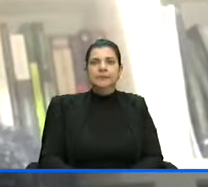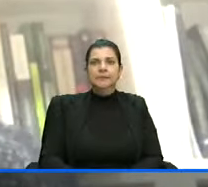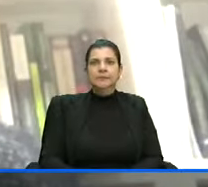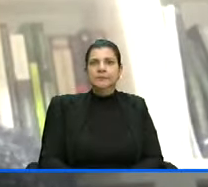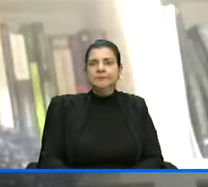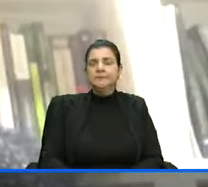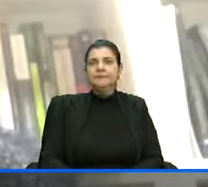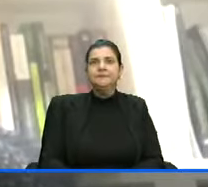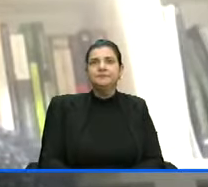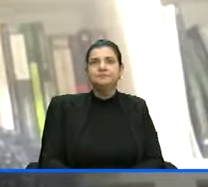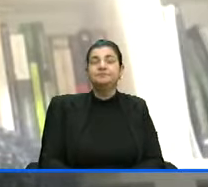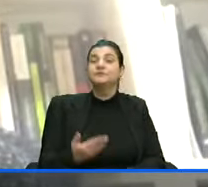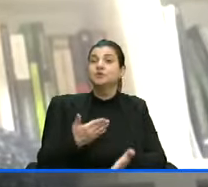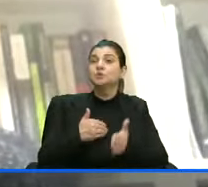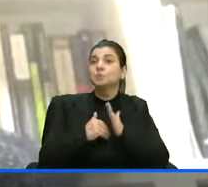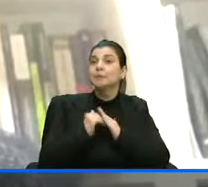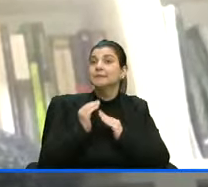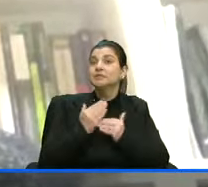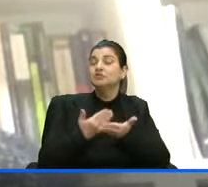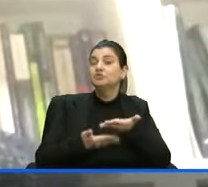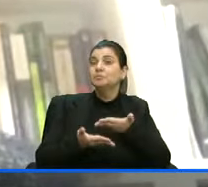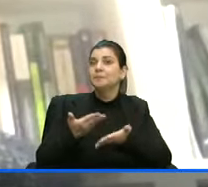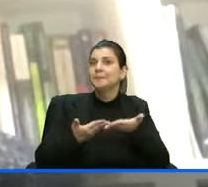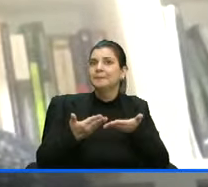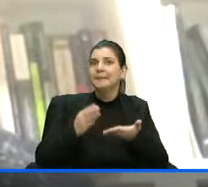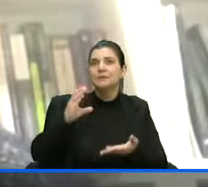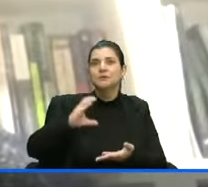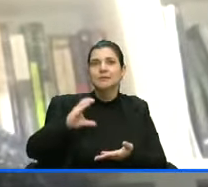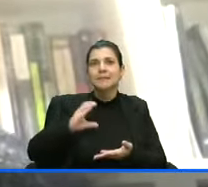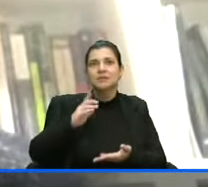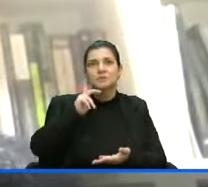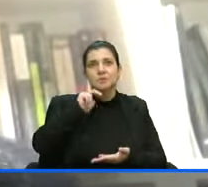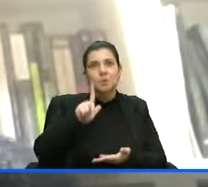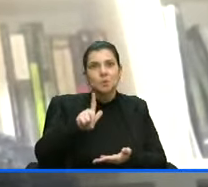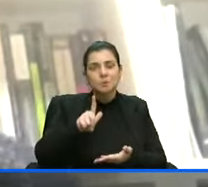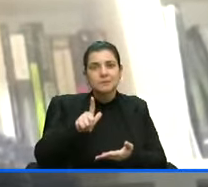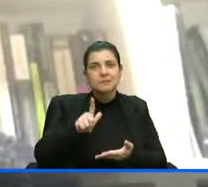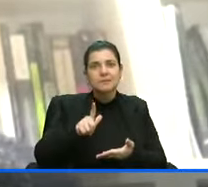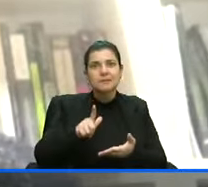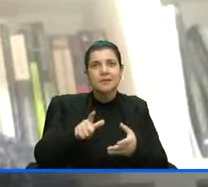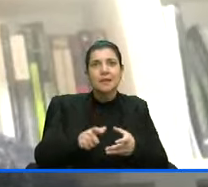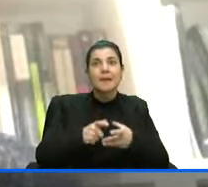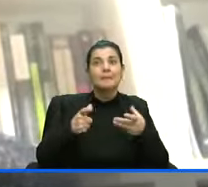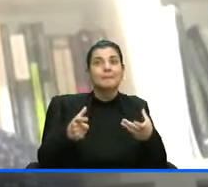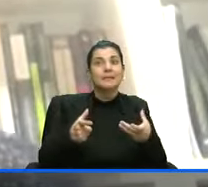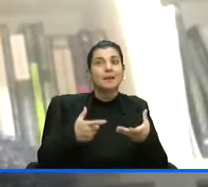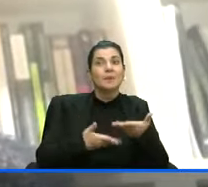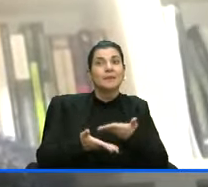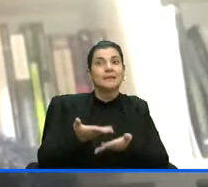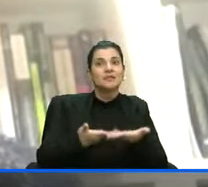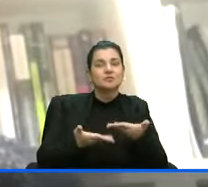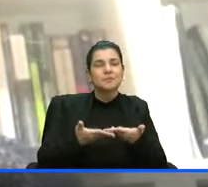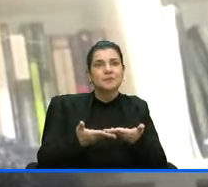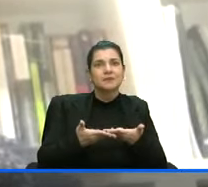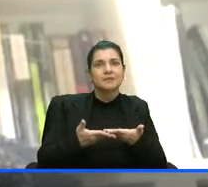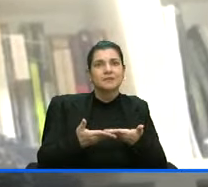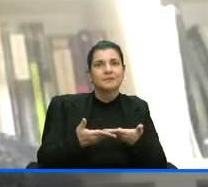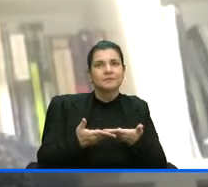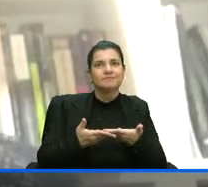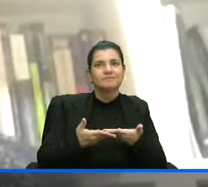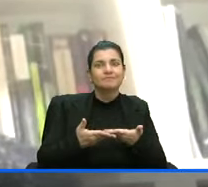detrimento do atendimento da creche para conseguir ampliar o atendimento da pré-escola. Isso é muito sério,